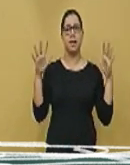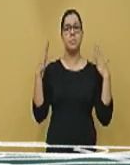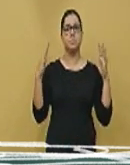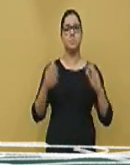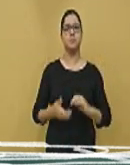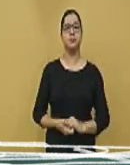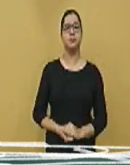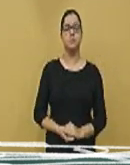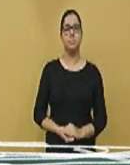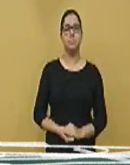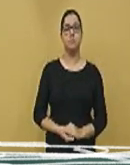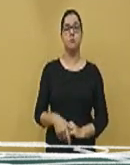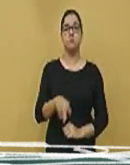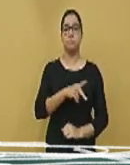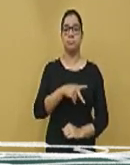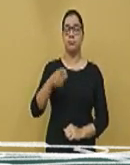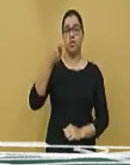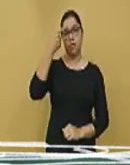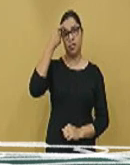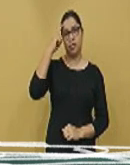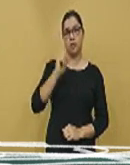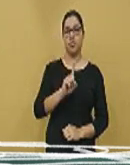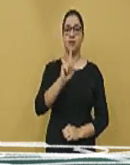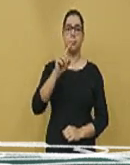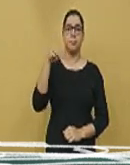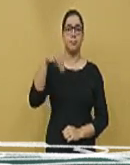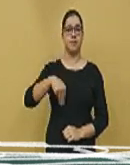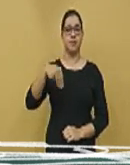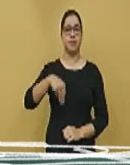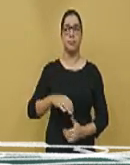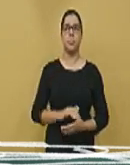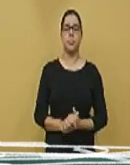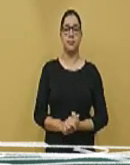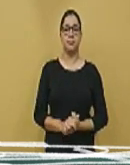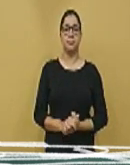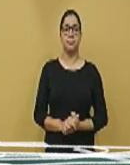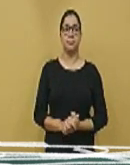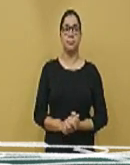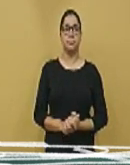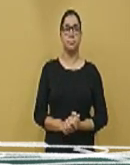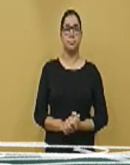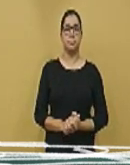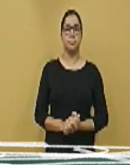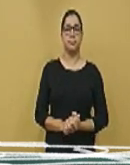Professora Eliane, a senhora tem um minuto. Vou perguntar ao professor Eti.